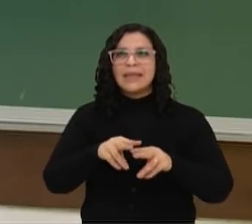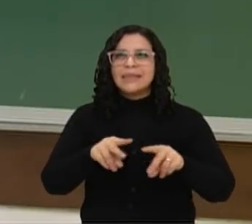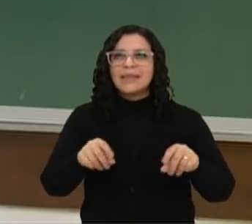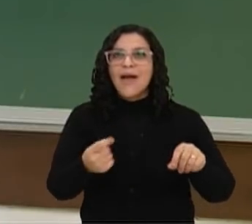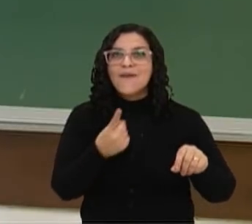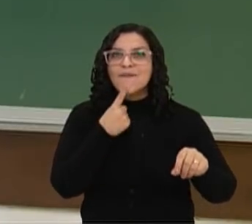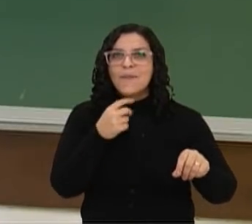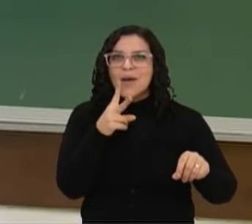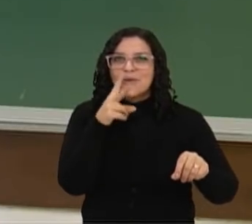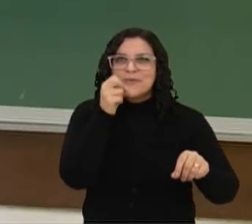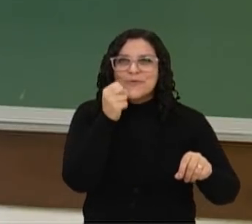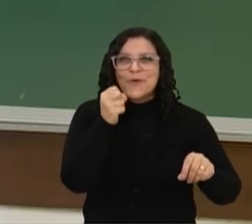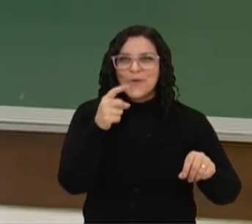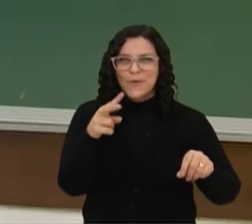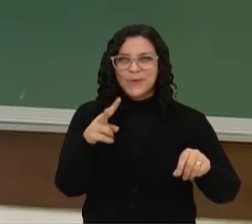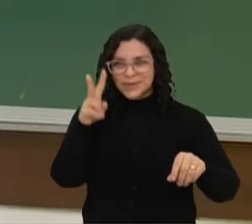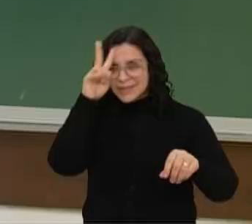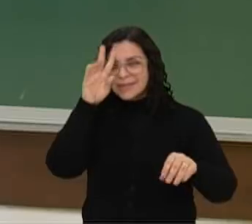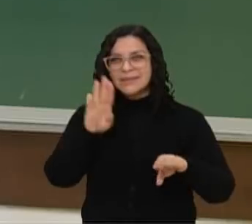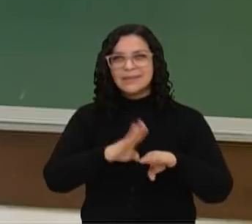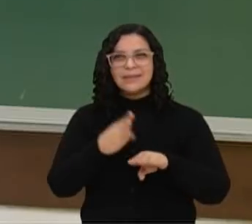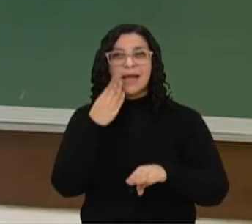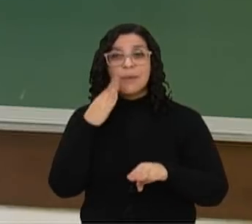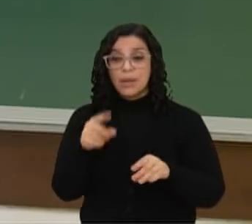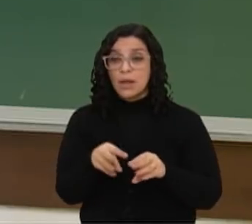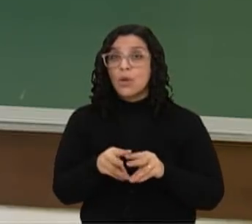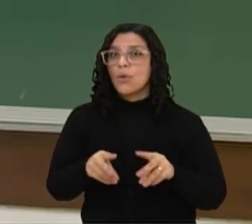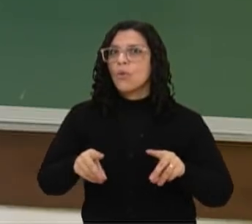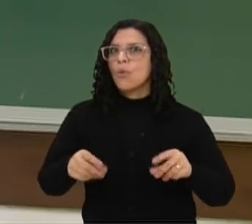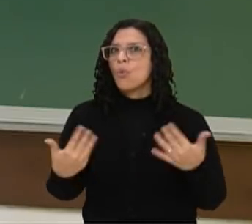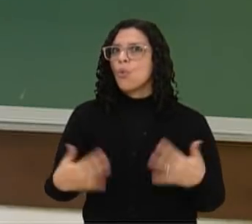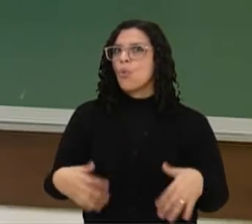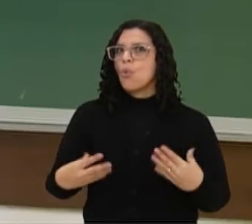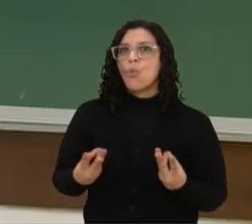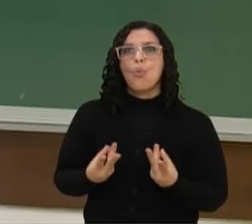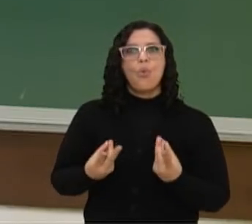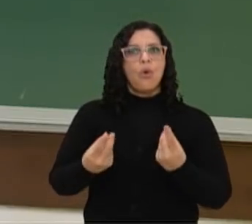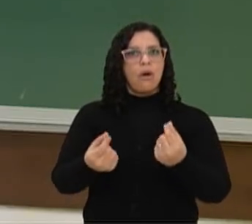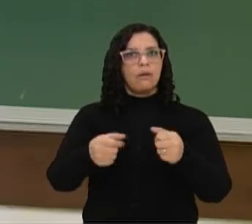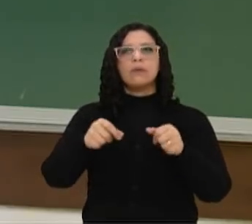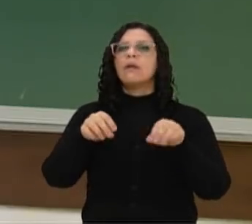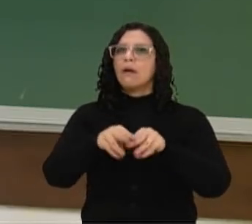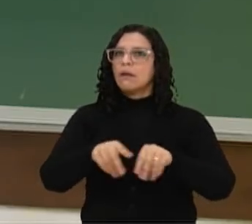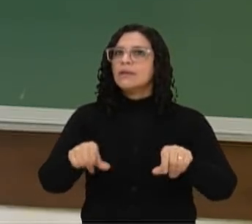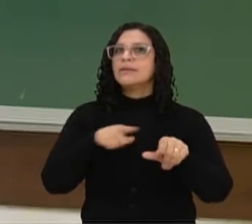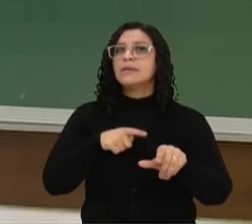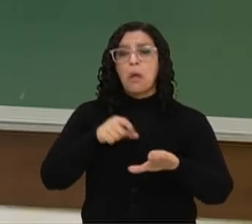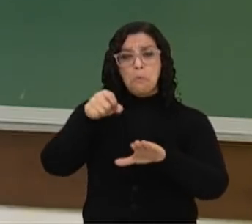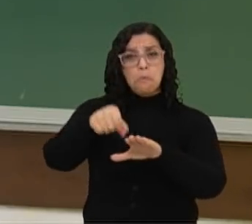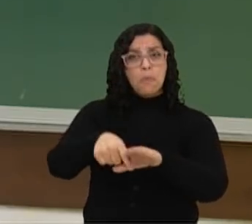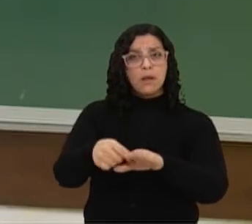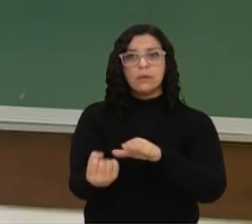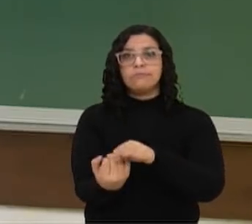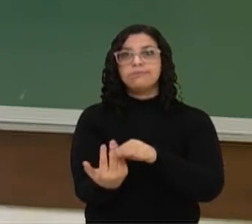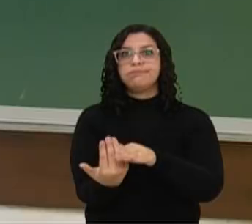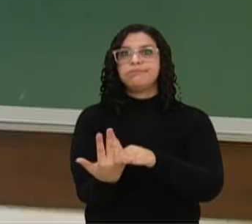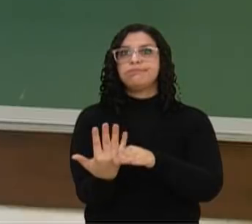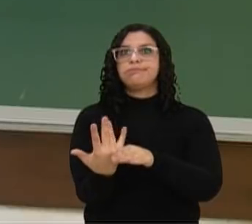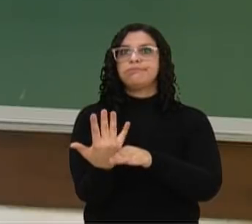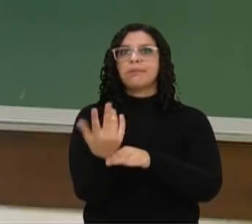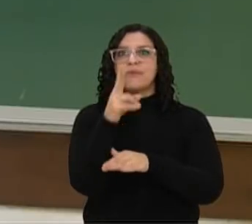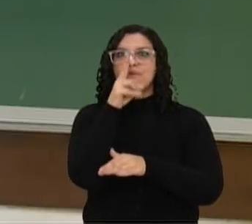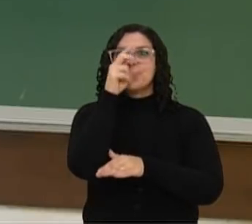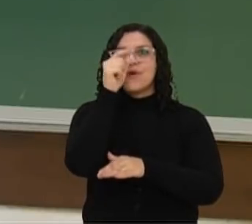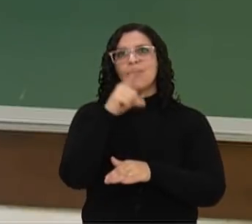características bem interessantes ali em termos de fertilidade, de qualidade e que as plantas se desenvolvem também